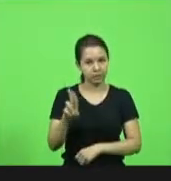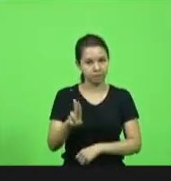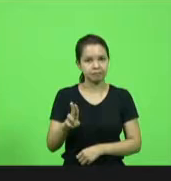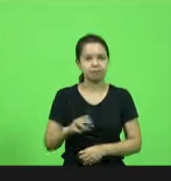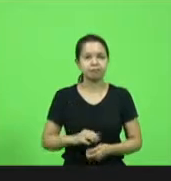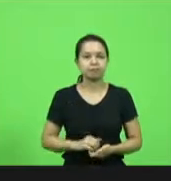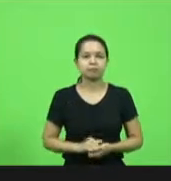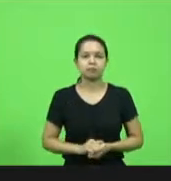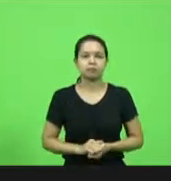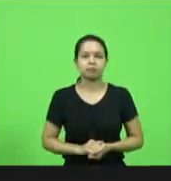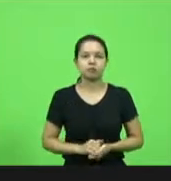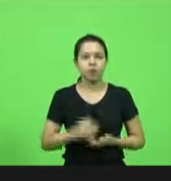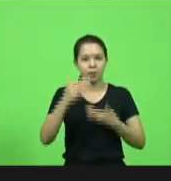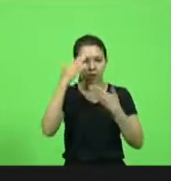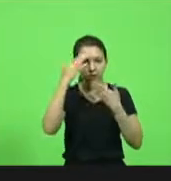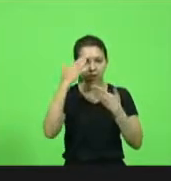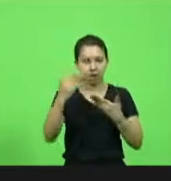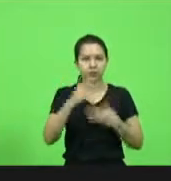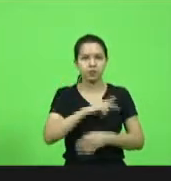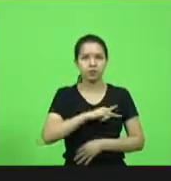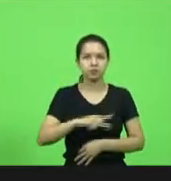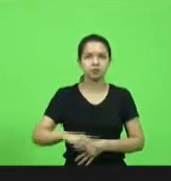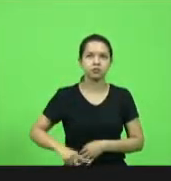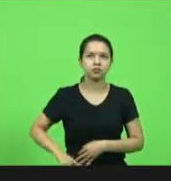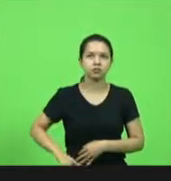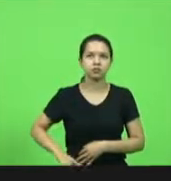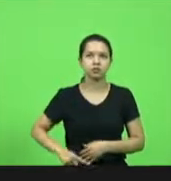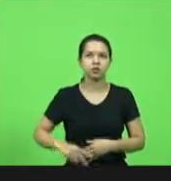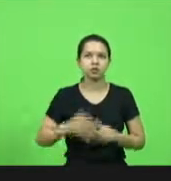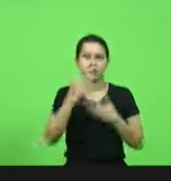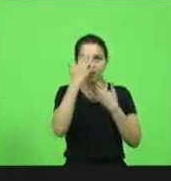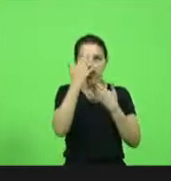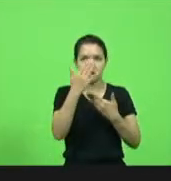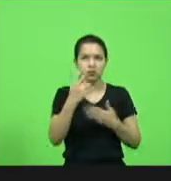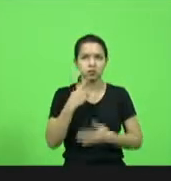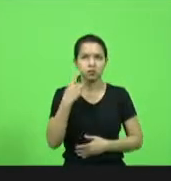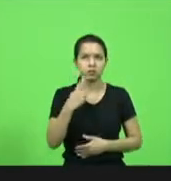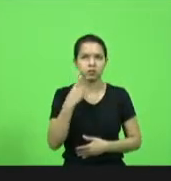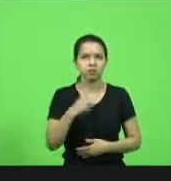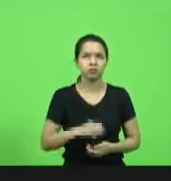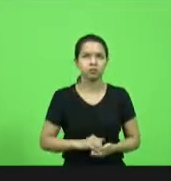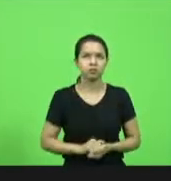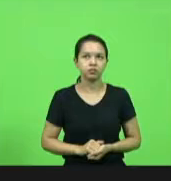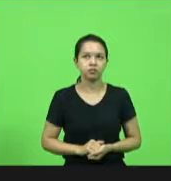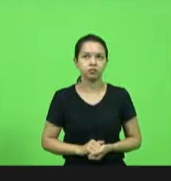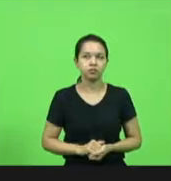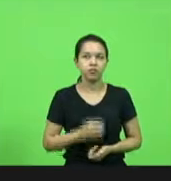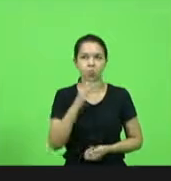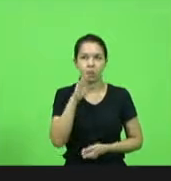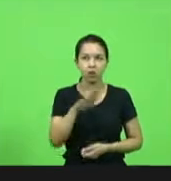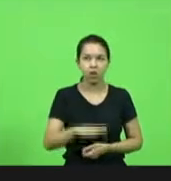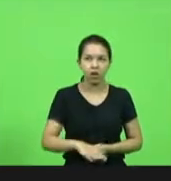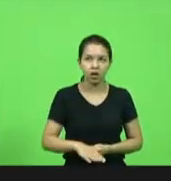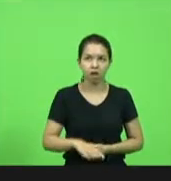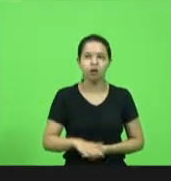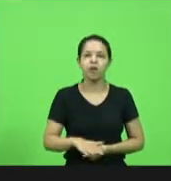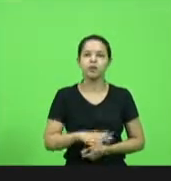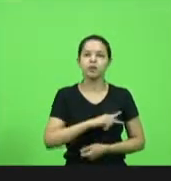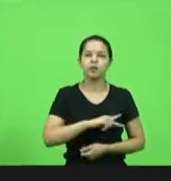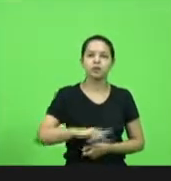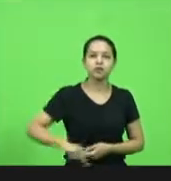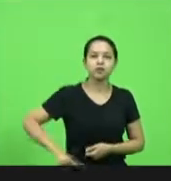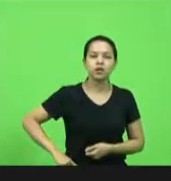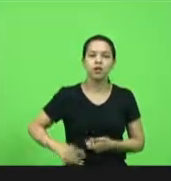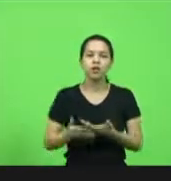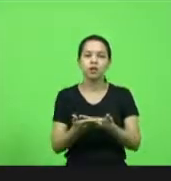tempo. Obrigado, senhor presidente. Obrigado, deputado. Boa tarde, bom dia, nosso presidente, a todos os nossos